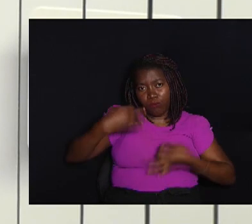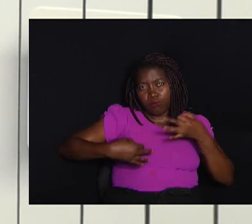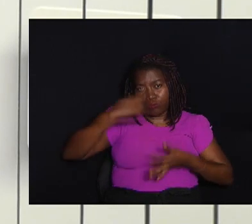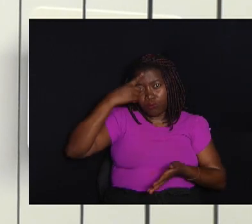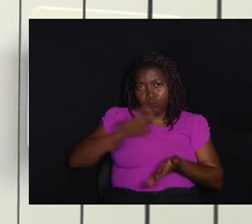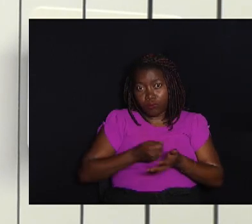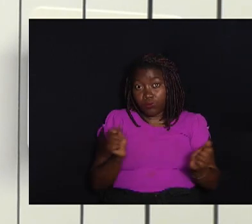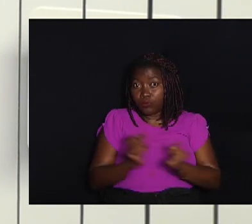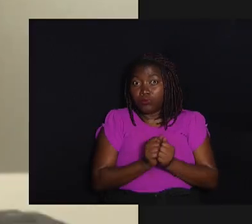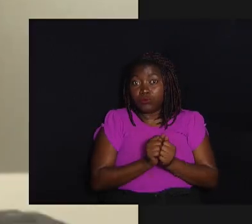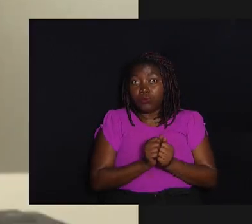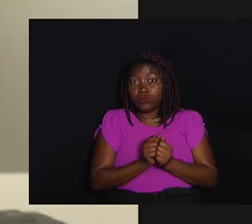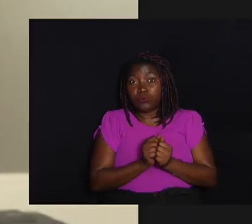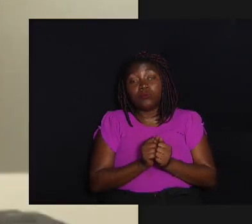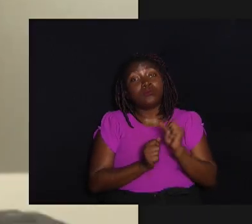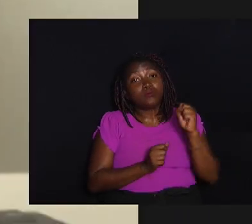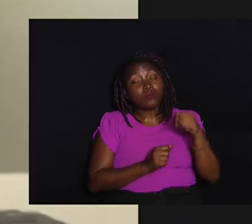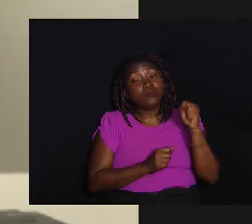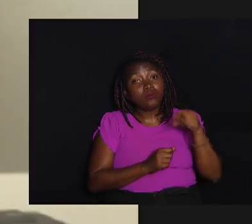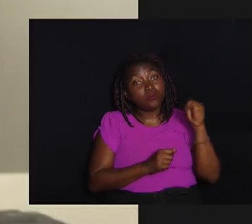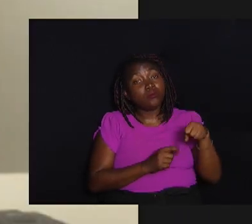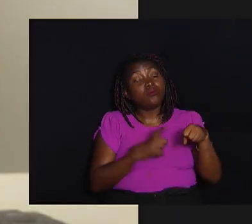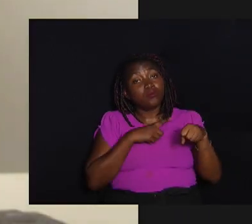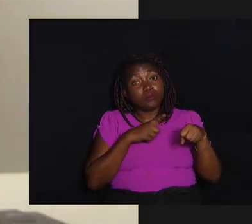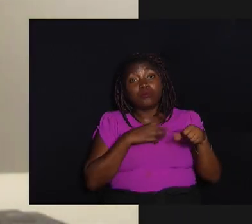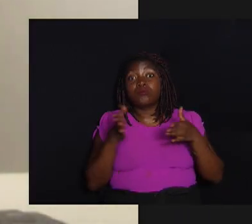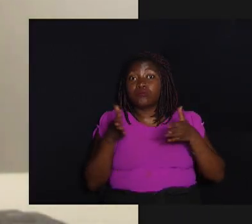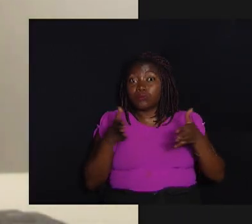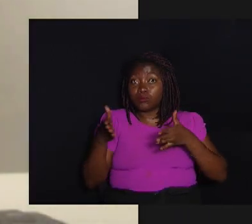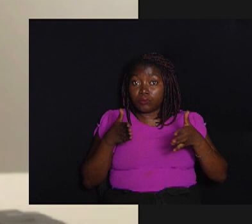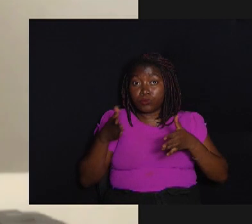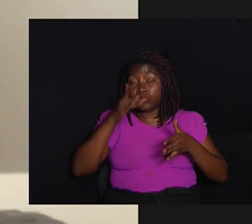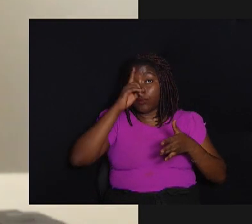filho? Sim, existe a previsão de expedição de mandado de